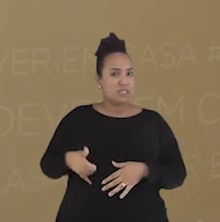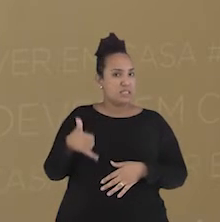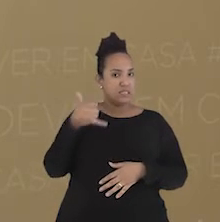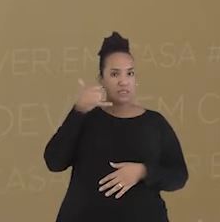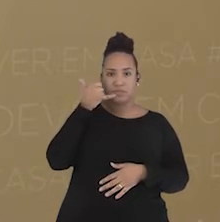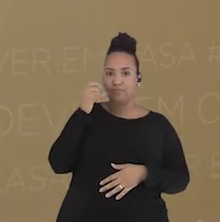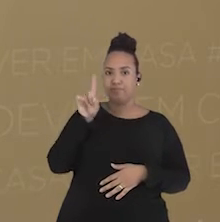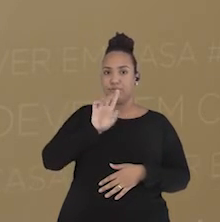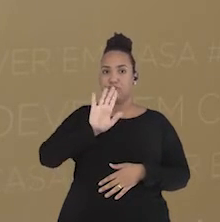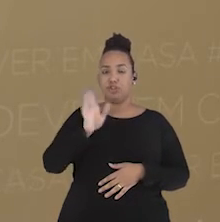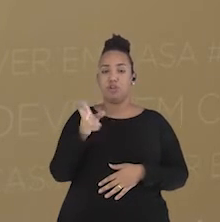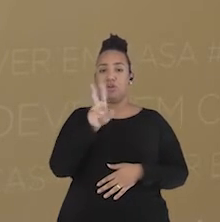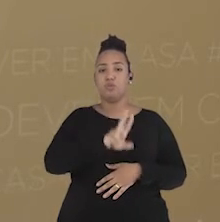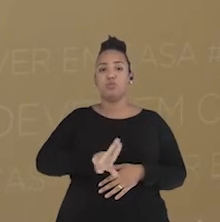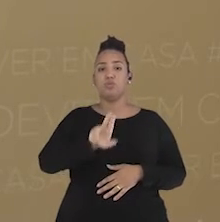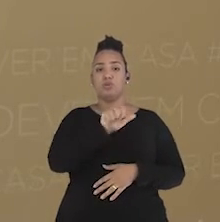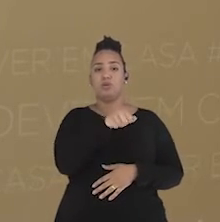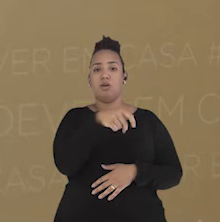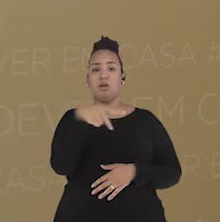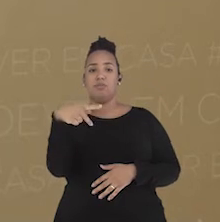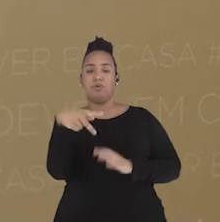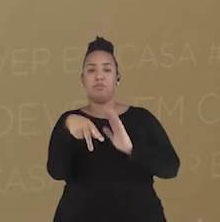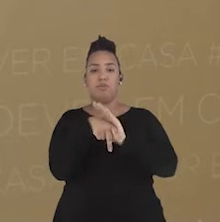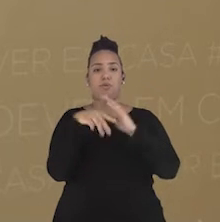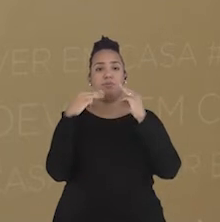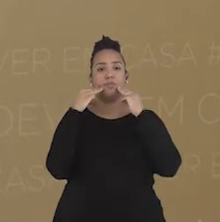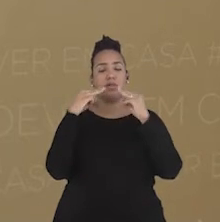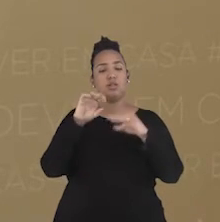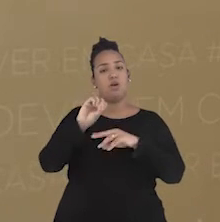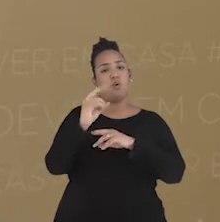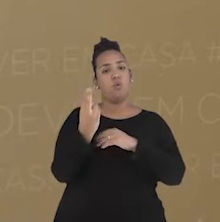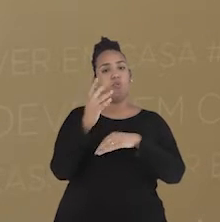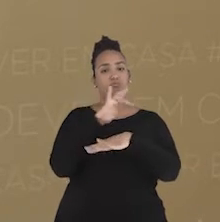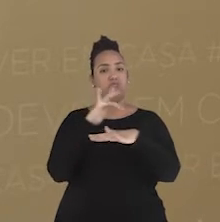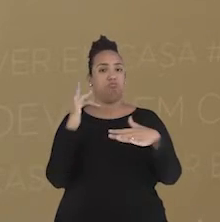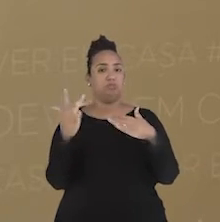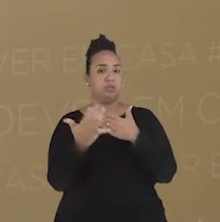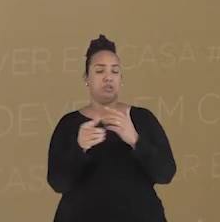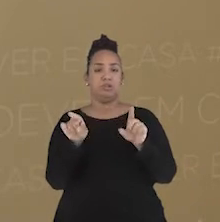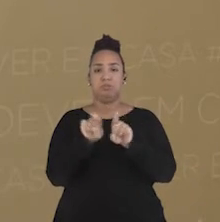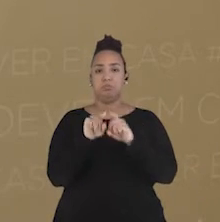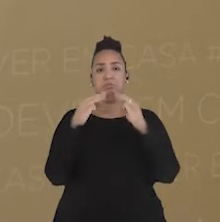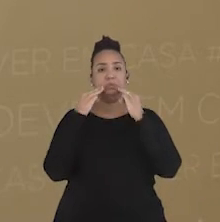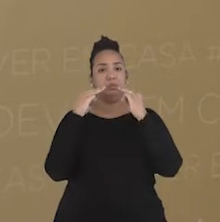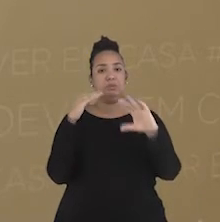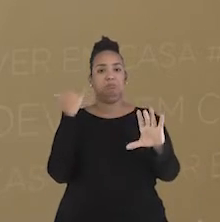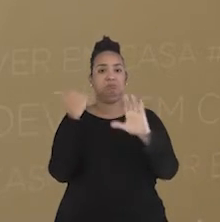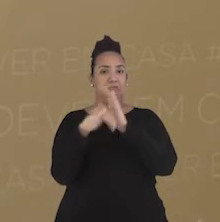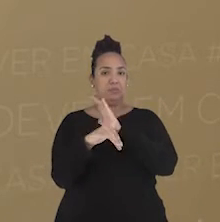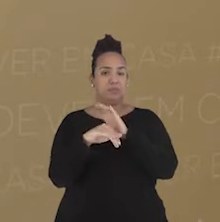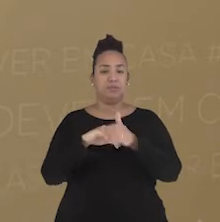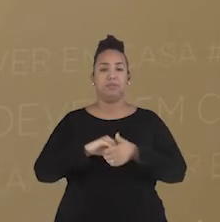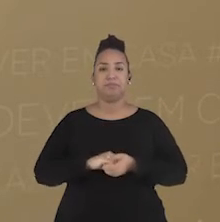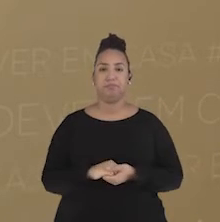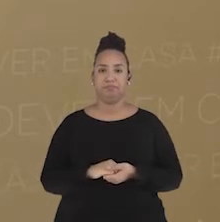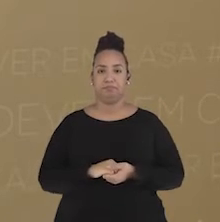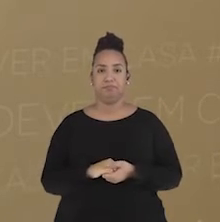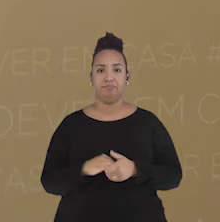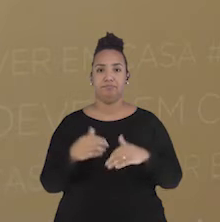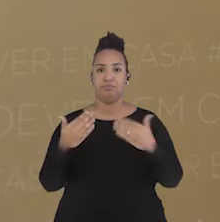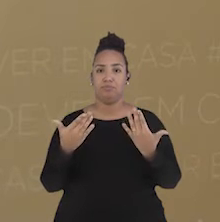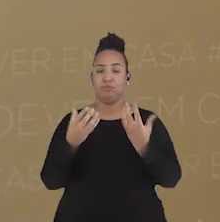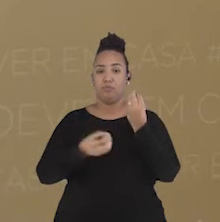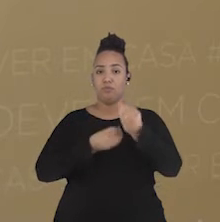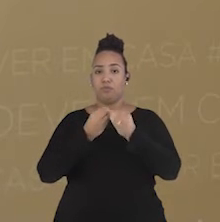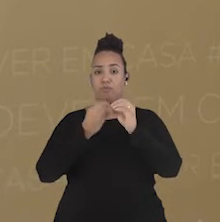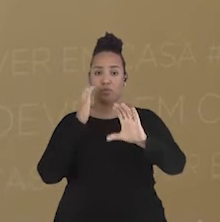vezes nem ligamos mais para o número da pessoa. Já abrimos diretamente um aplicativo de mensagem ou uma rede social mesmo e enviamos a mensagem